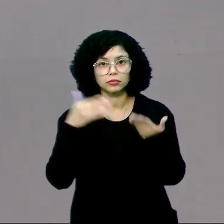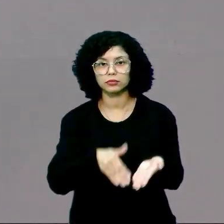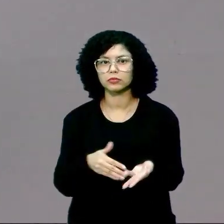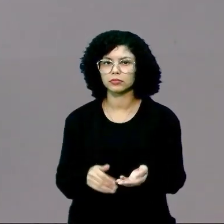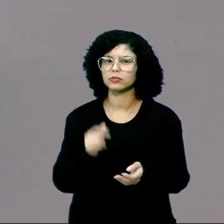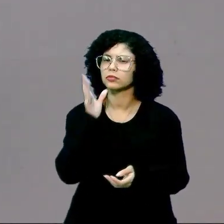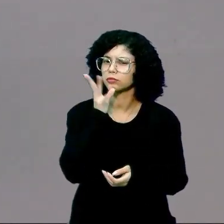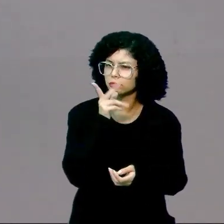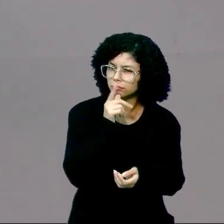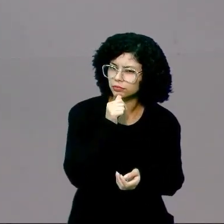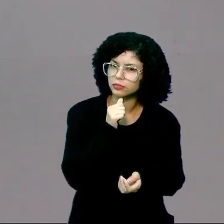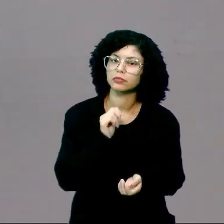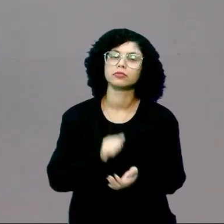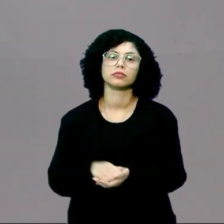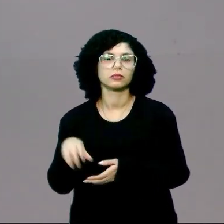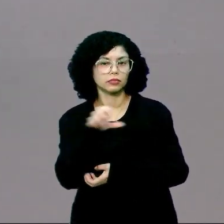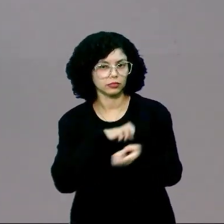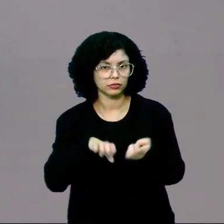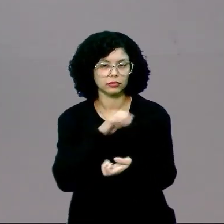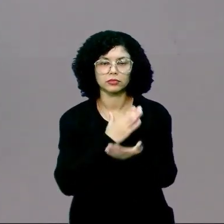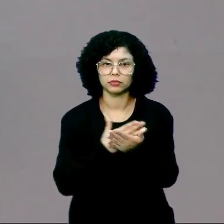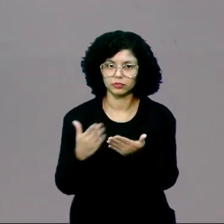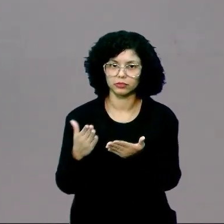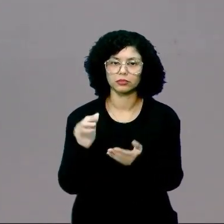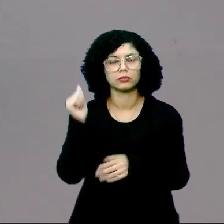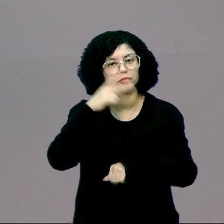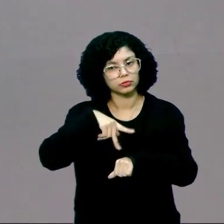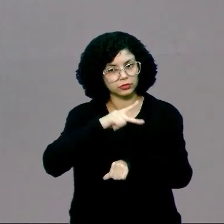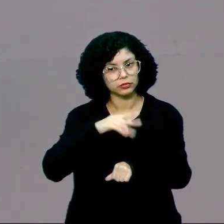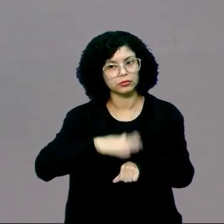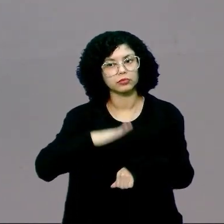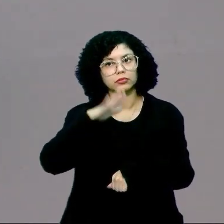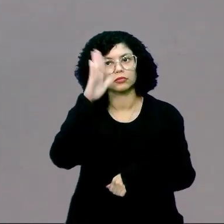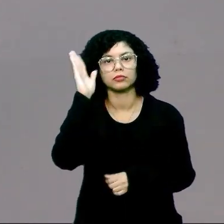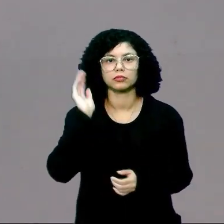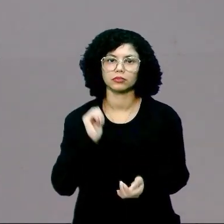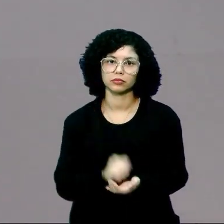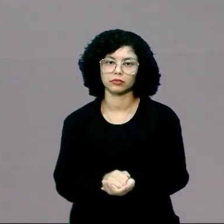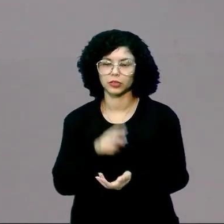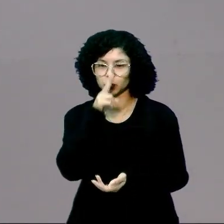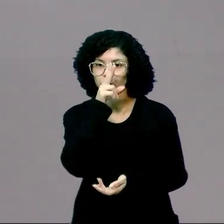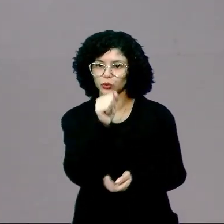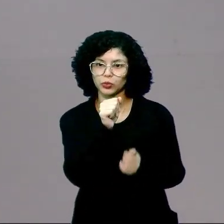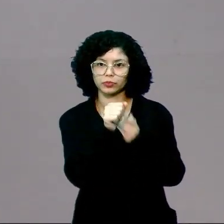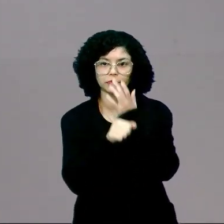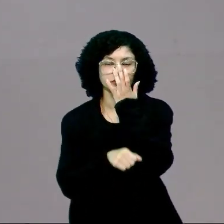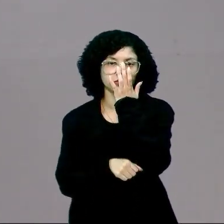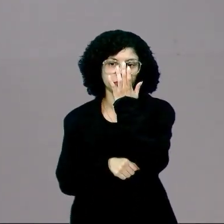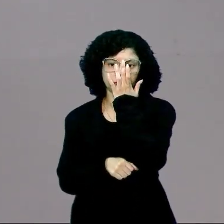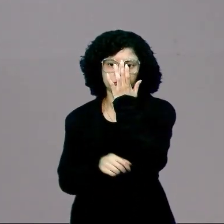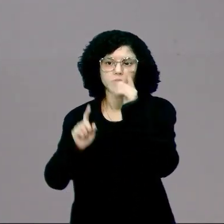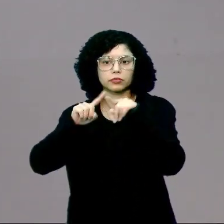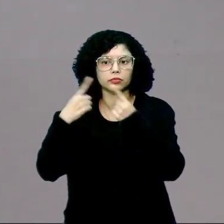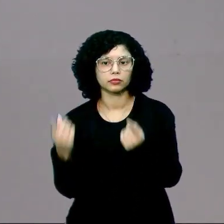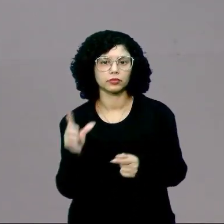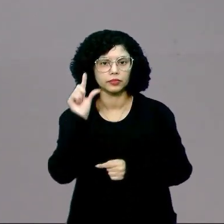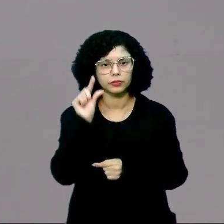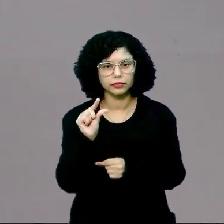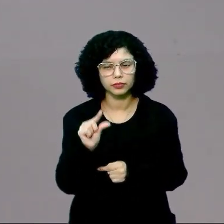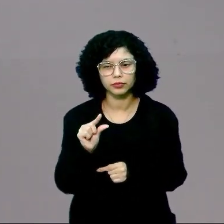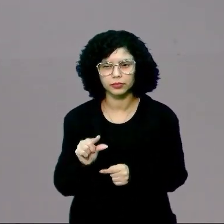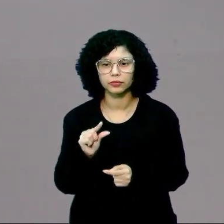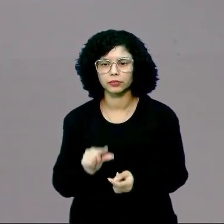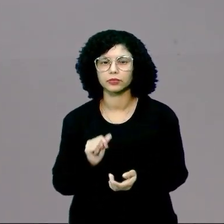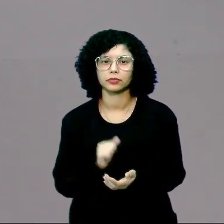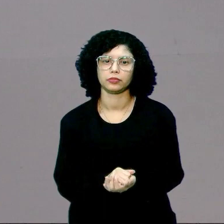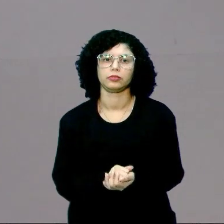mais tardio, claro, né, as revoluções sempre começam pelos países de ponta, superpotências, mas ela foi aos poucos